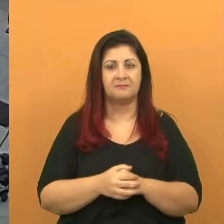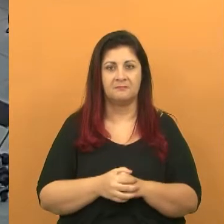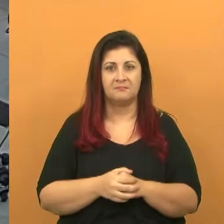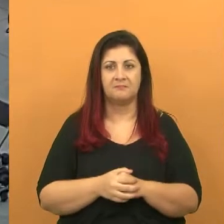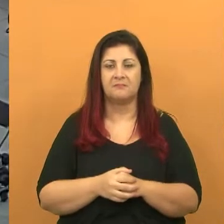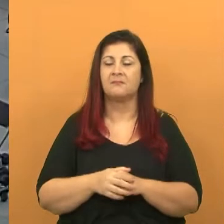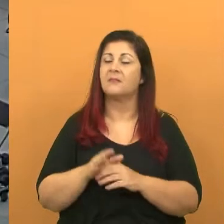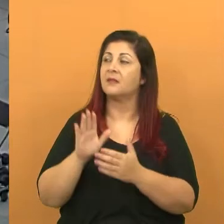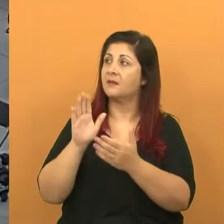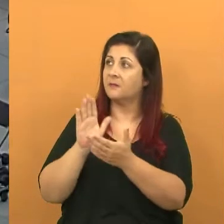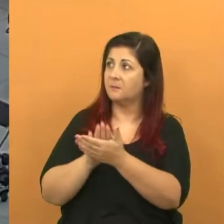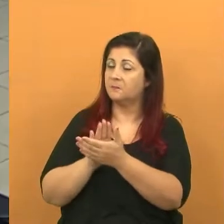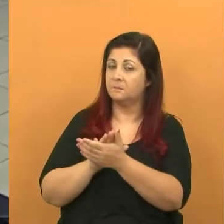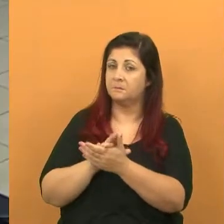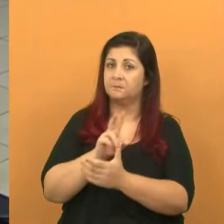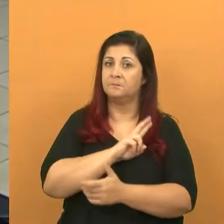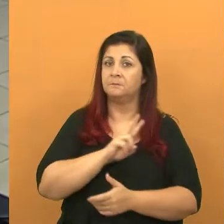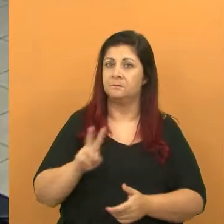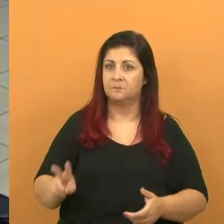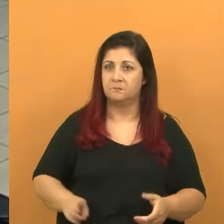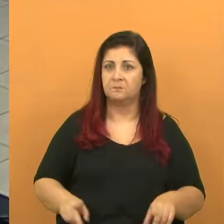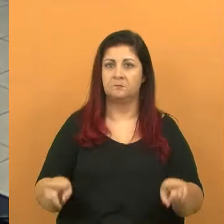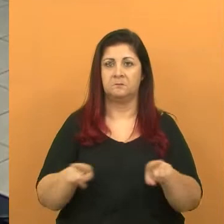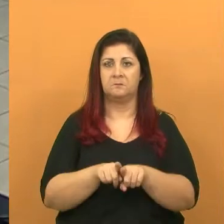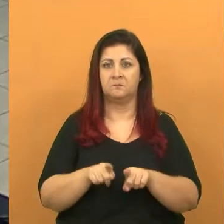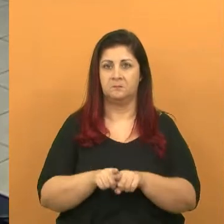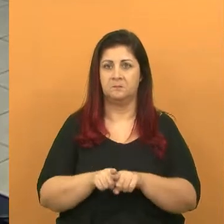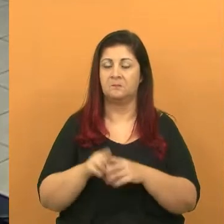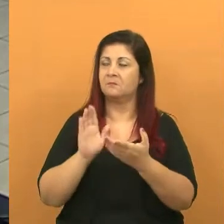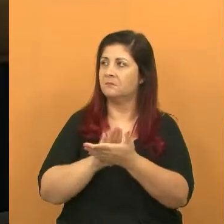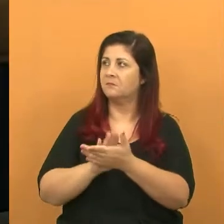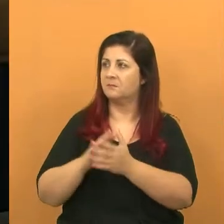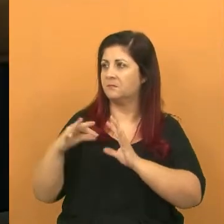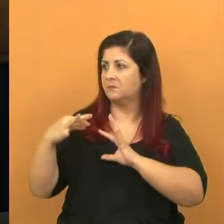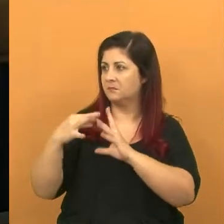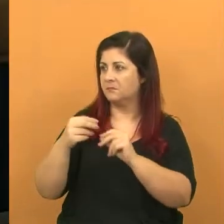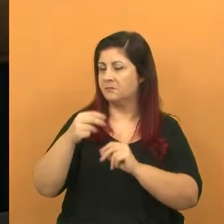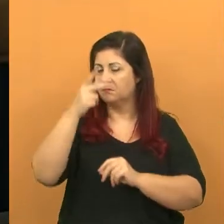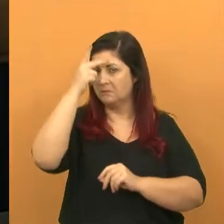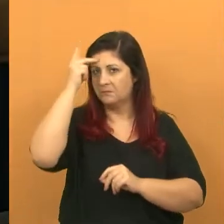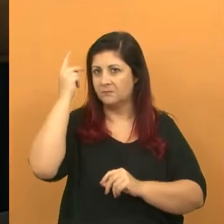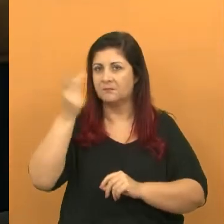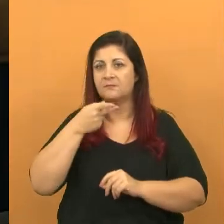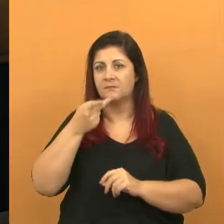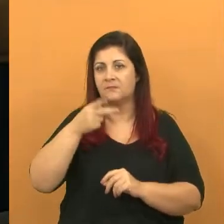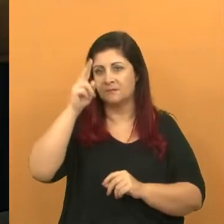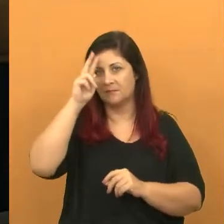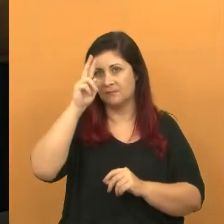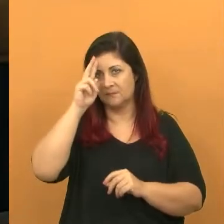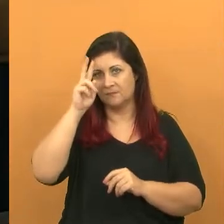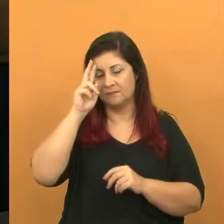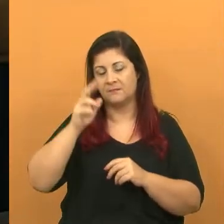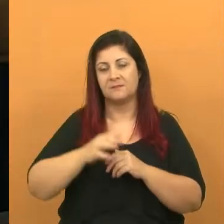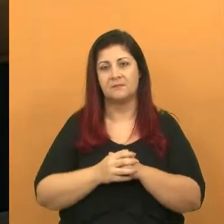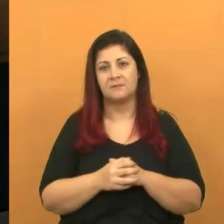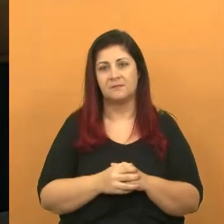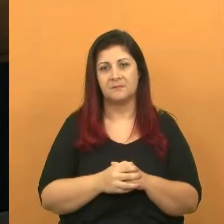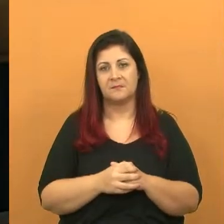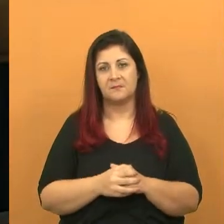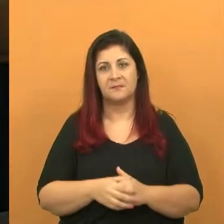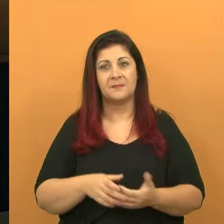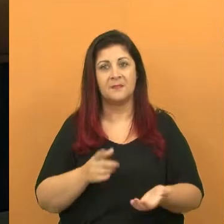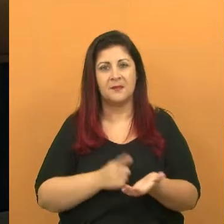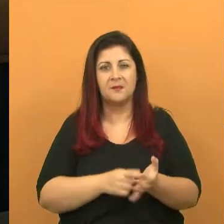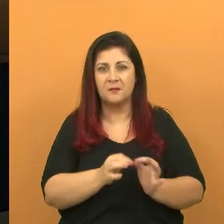apresentação do projeto, estender esses cumprimentos também às contadoras e os contadores de história da nossa cidade, e que esse